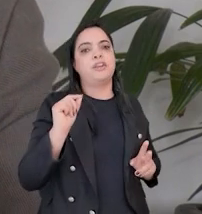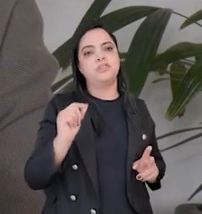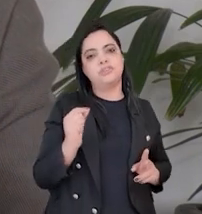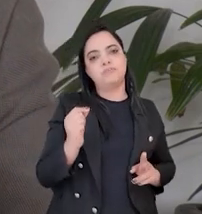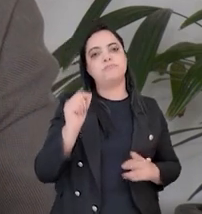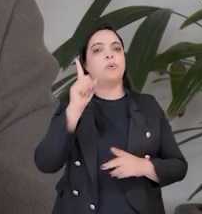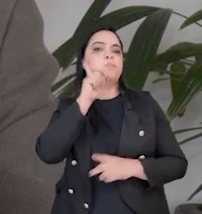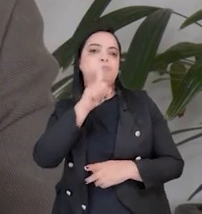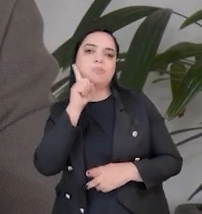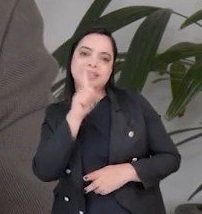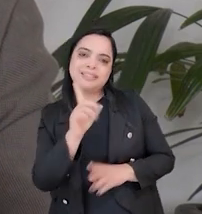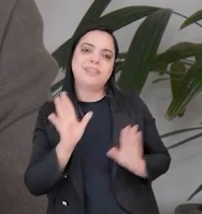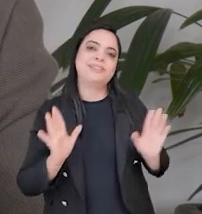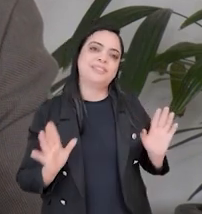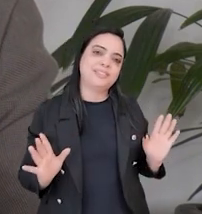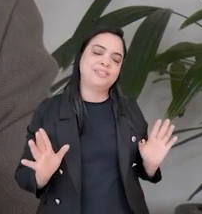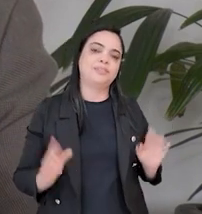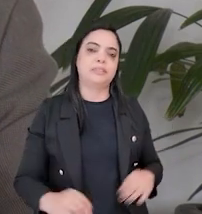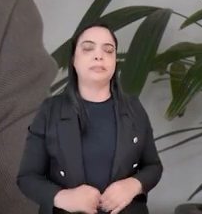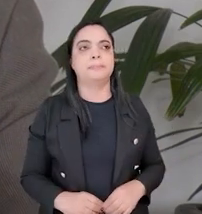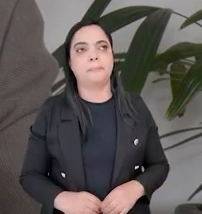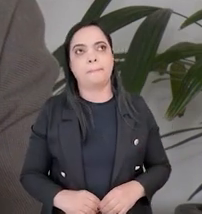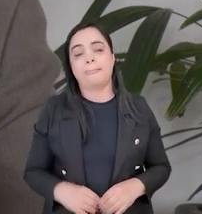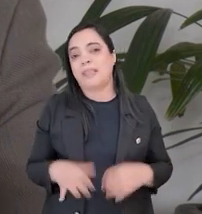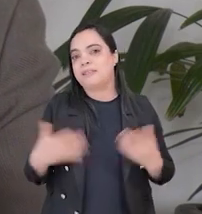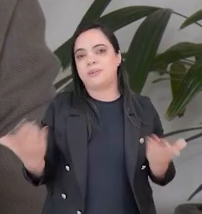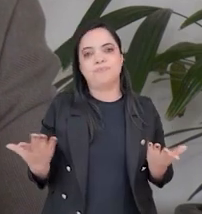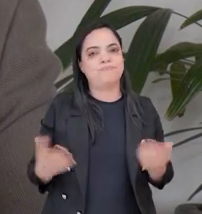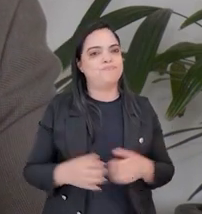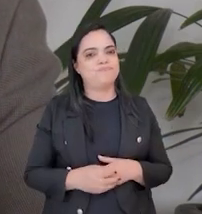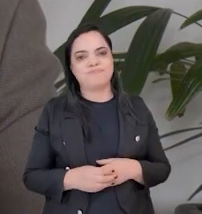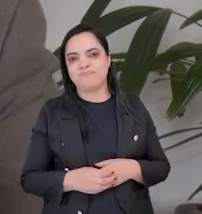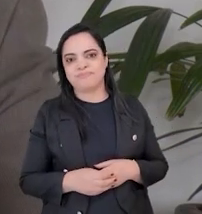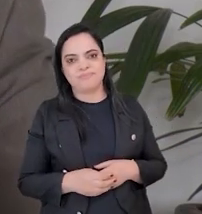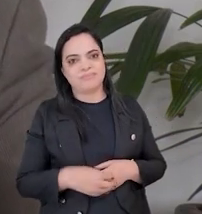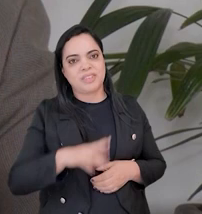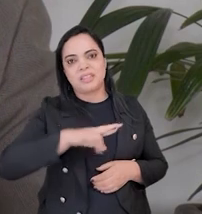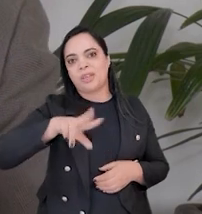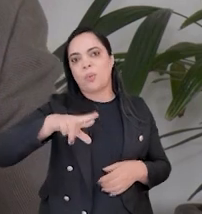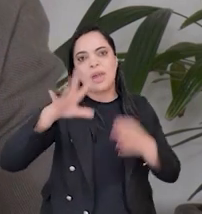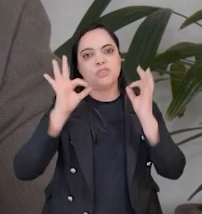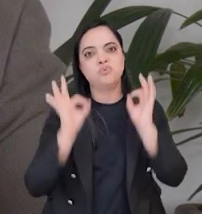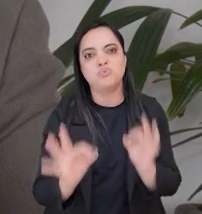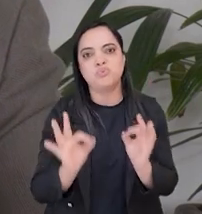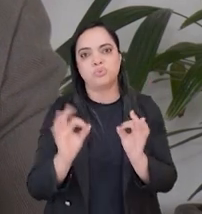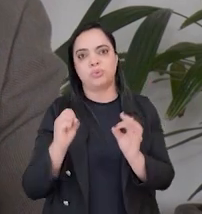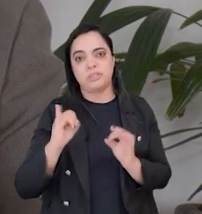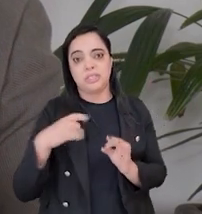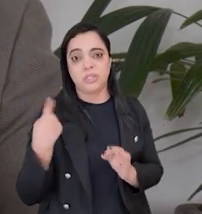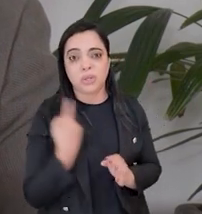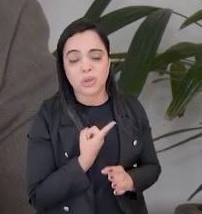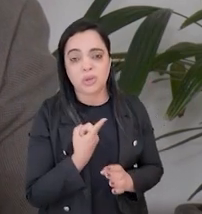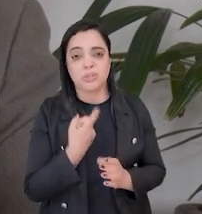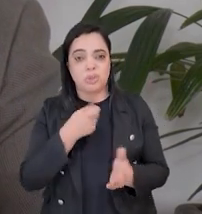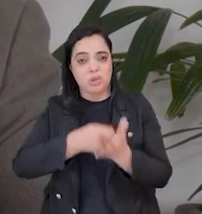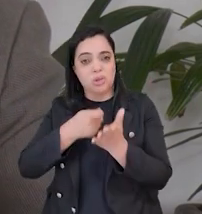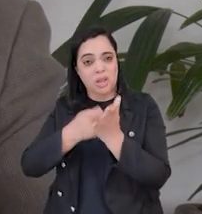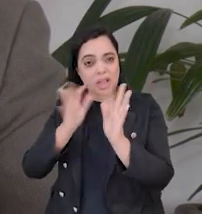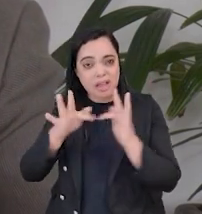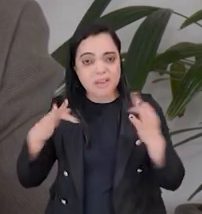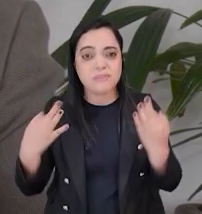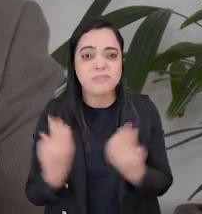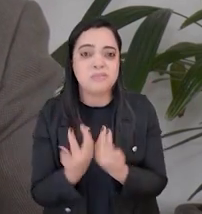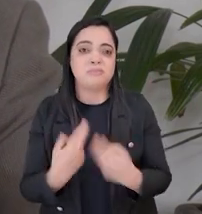Diferentemente do que acontece nos Estados Unidos seria absolutamente injusto nós colocamos